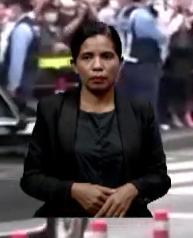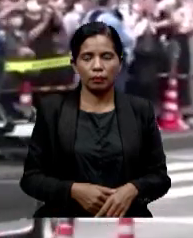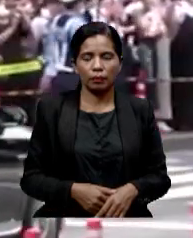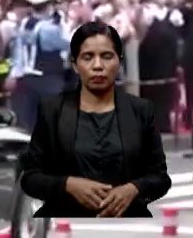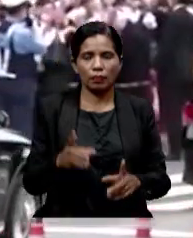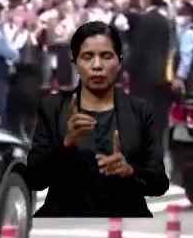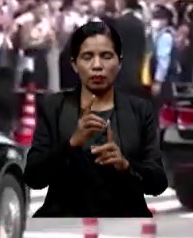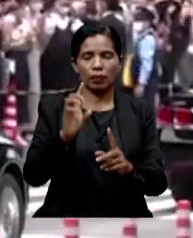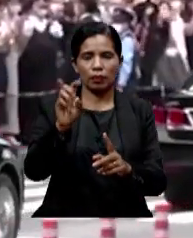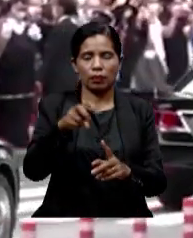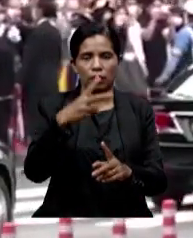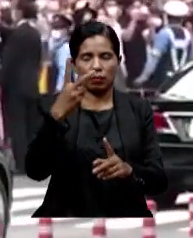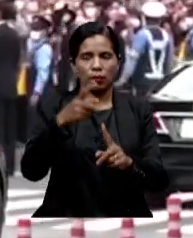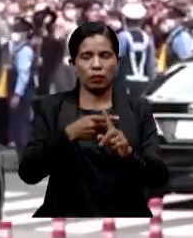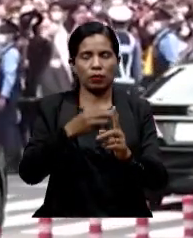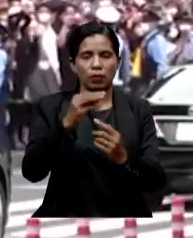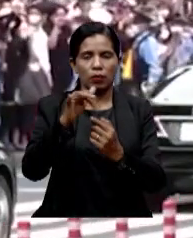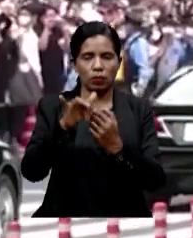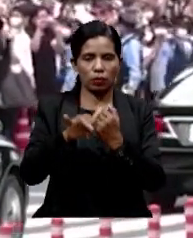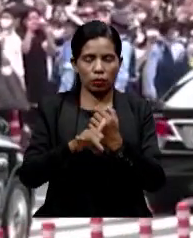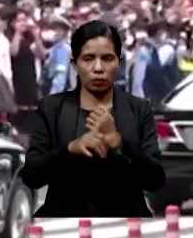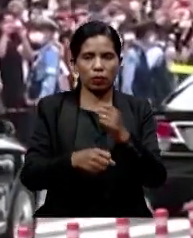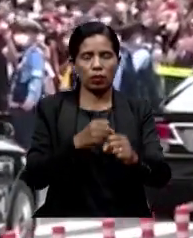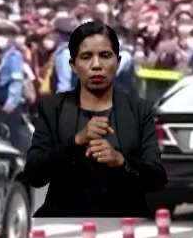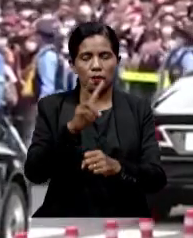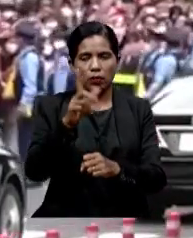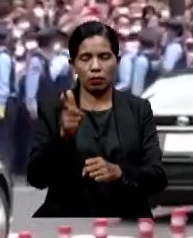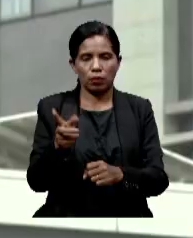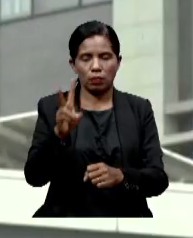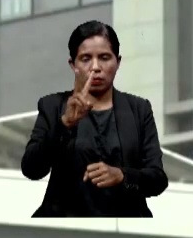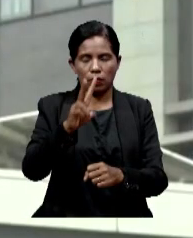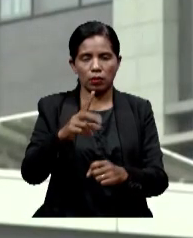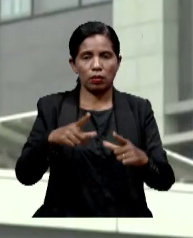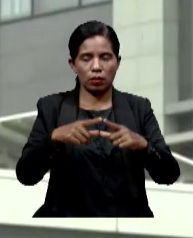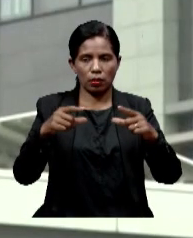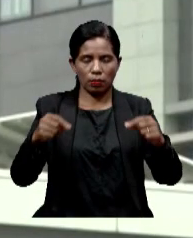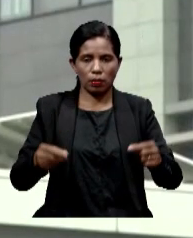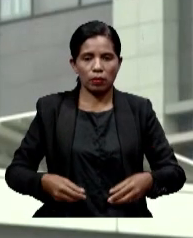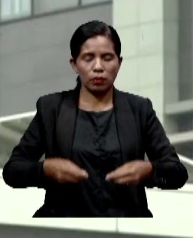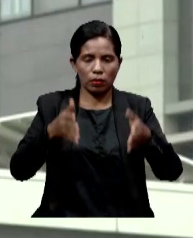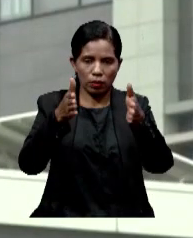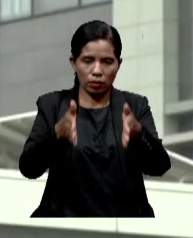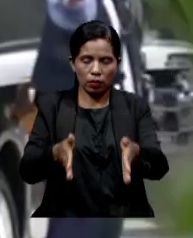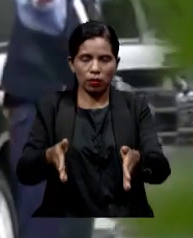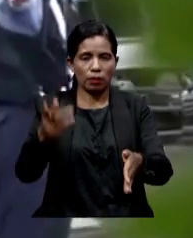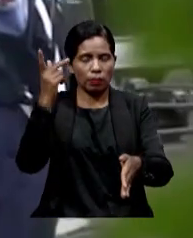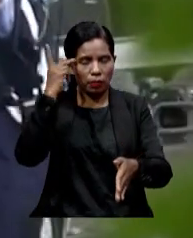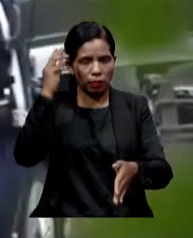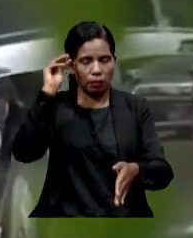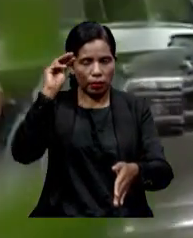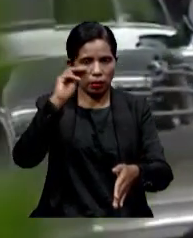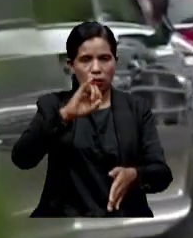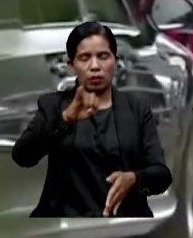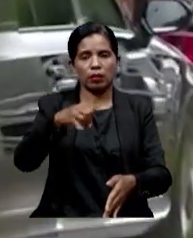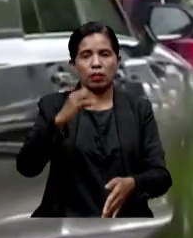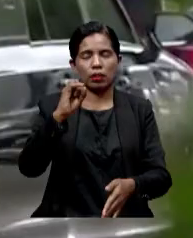Ihaloron sa nulure sa rua, pulang Julio, tina rihun rua ro nulure sa rua, Japão realiza fúnebre ba ex-primeiro-ministro Shinzo Abe